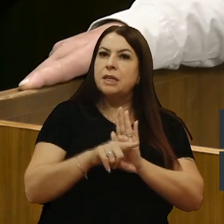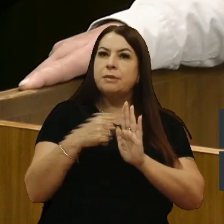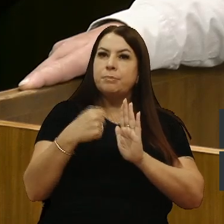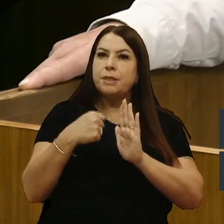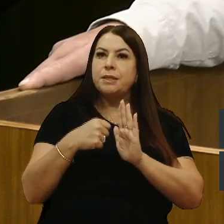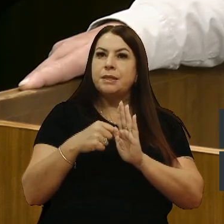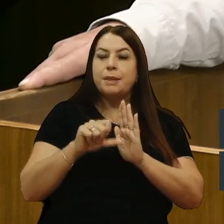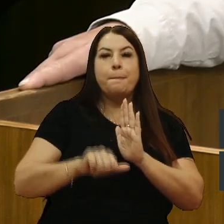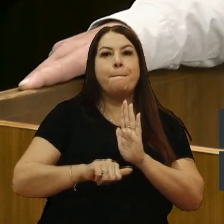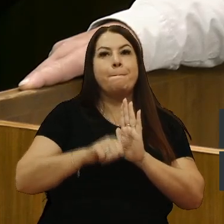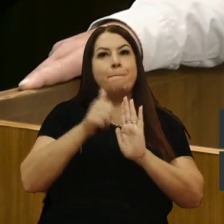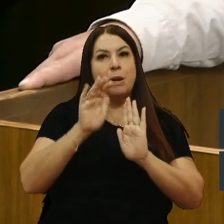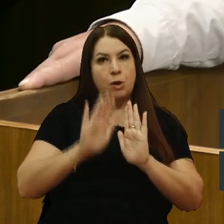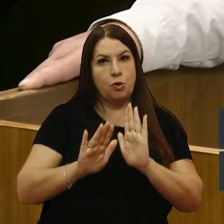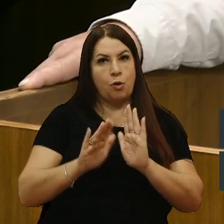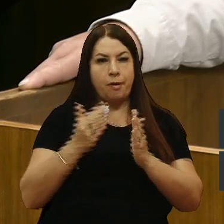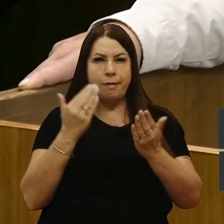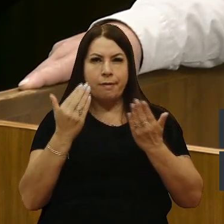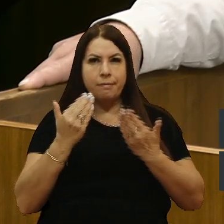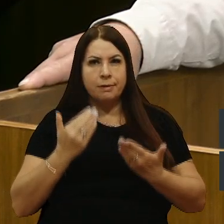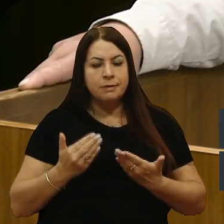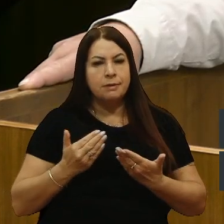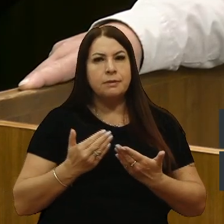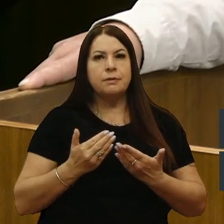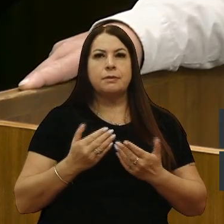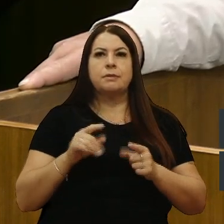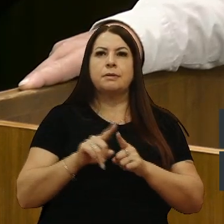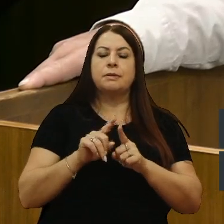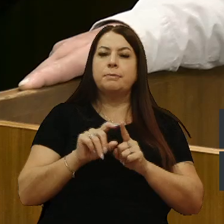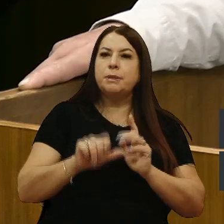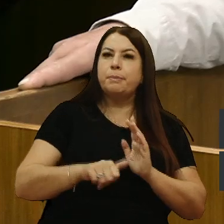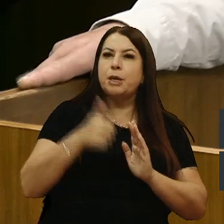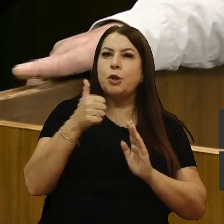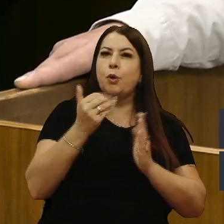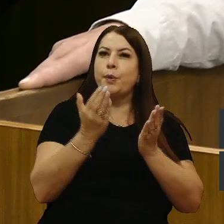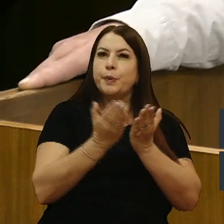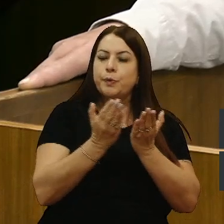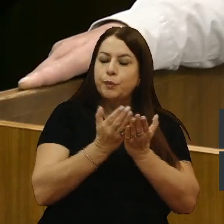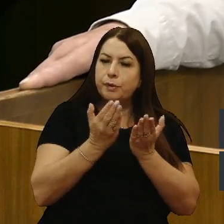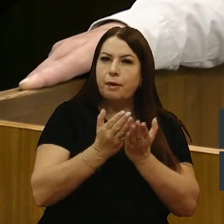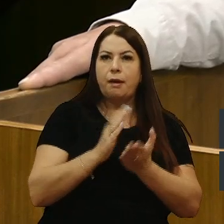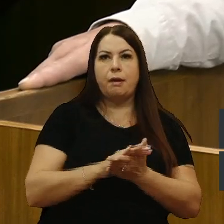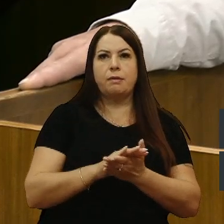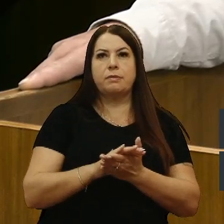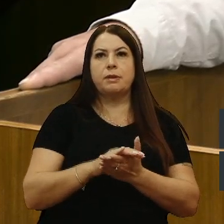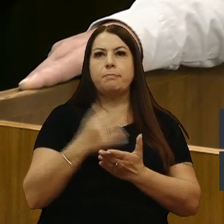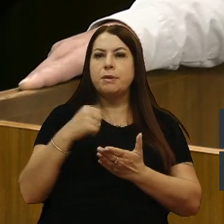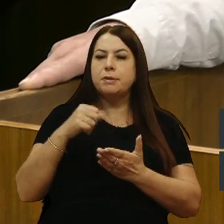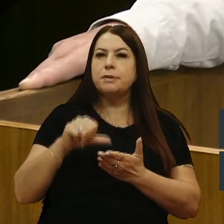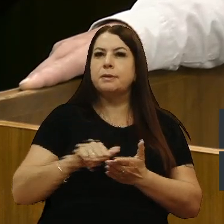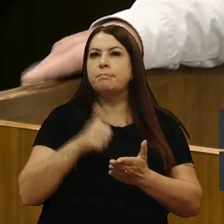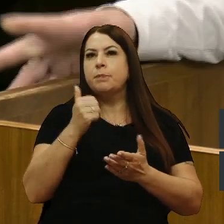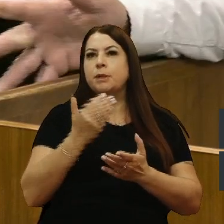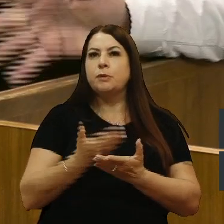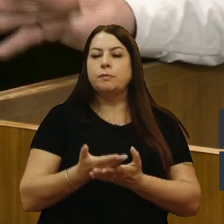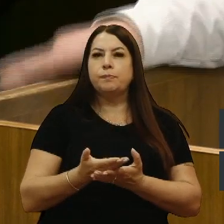ser melhor analisada, ela precisa ser melhor estudada, ela precisa ser melhor